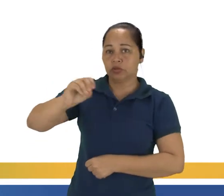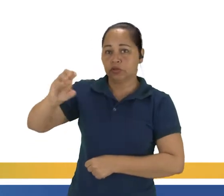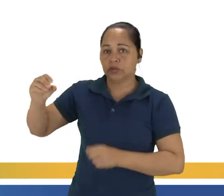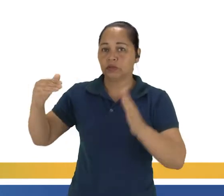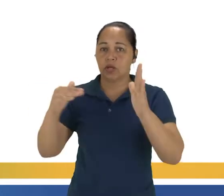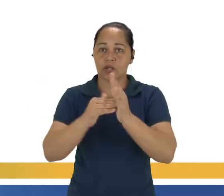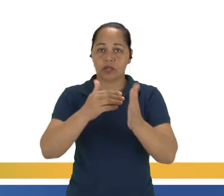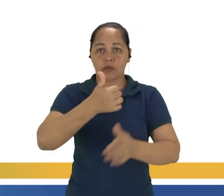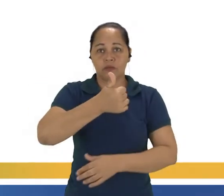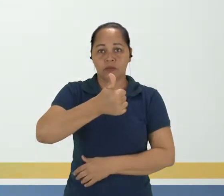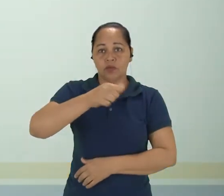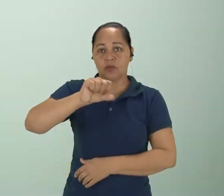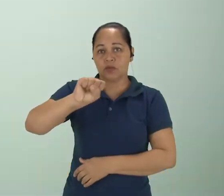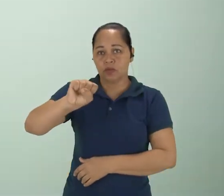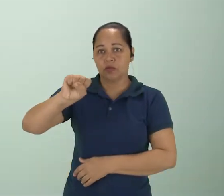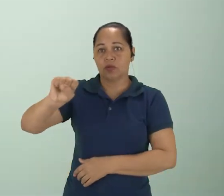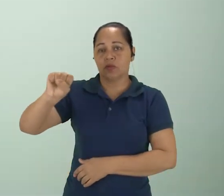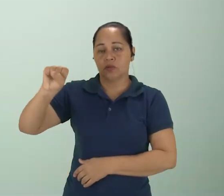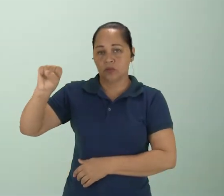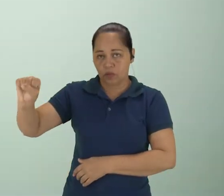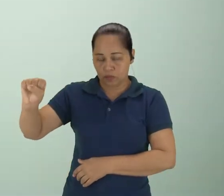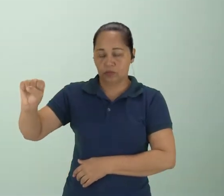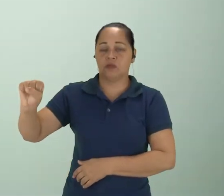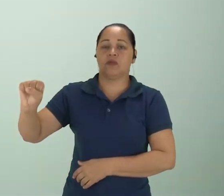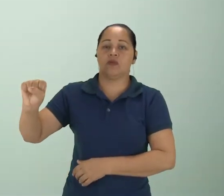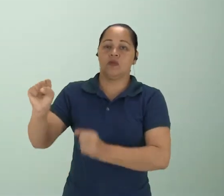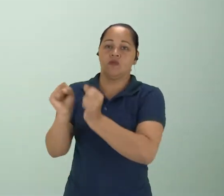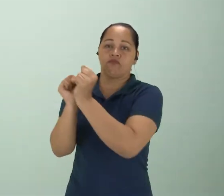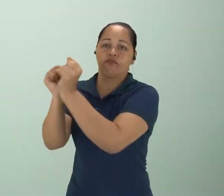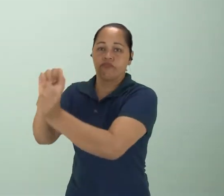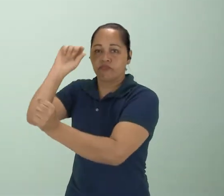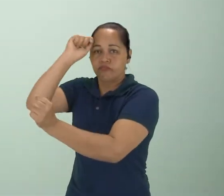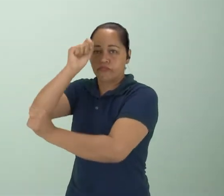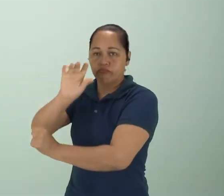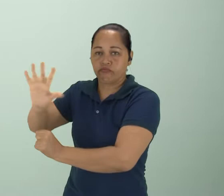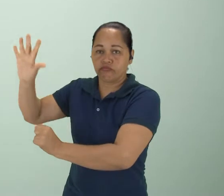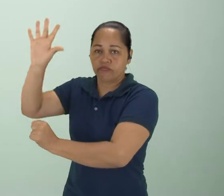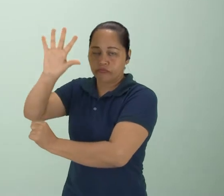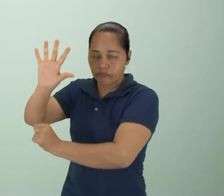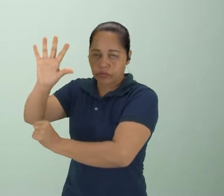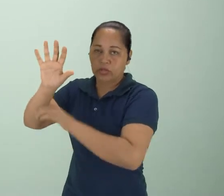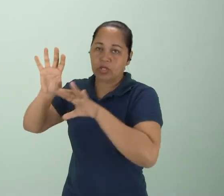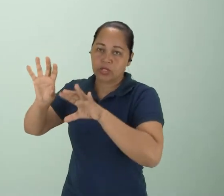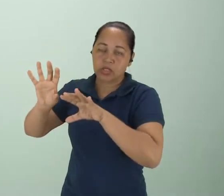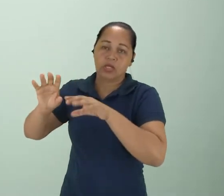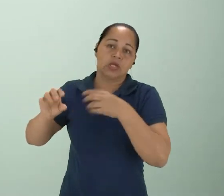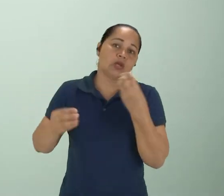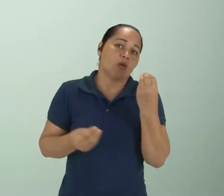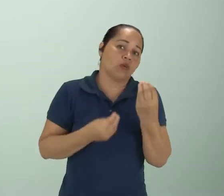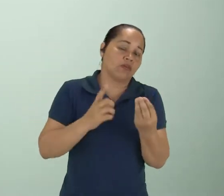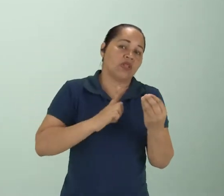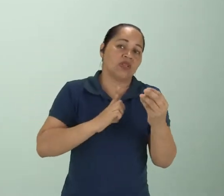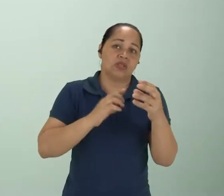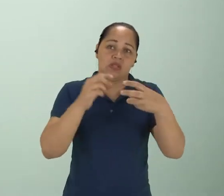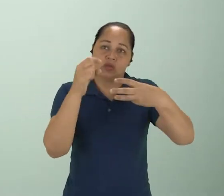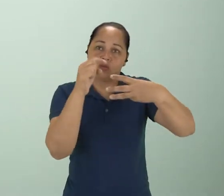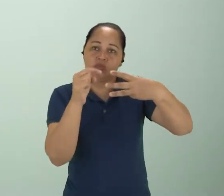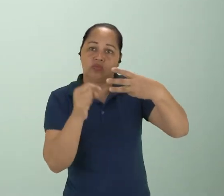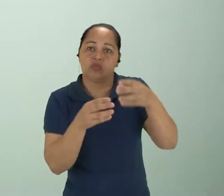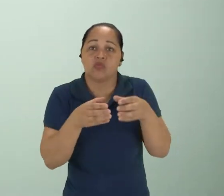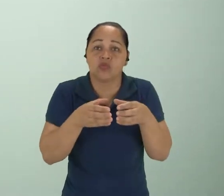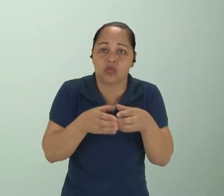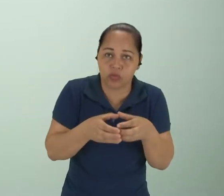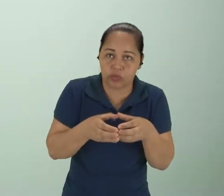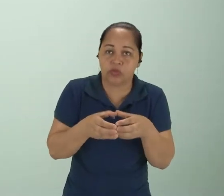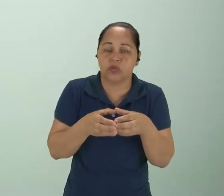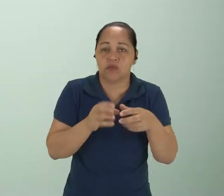até 1888 nós tivemos a mão de obra escrava africana. Então nós temos essas matrizes étnicas. Isso é um